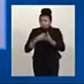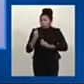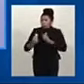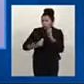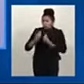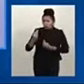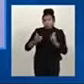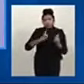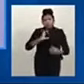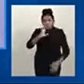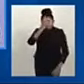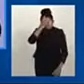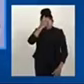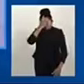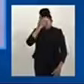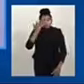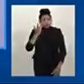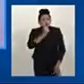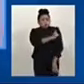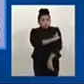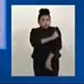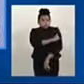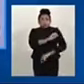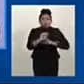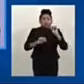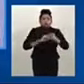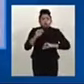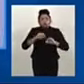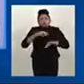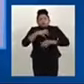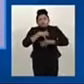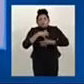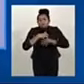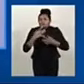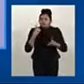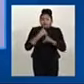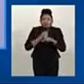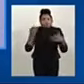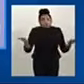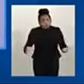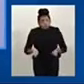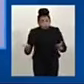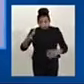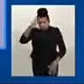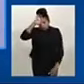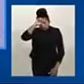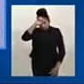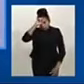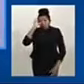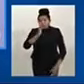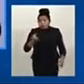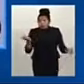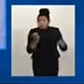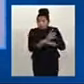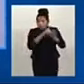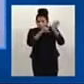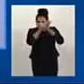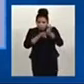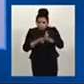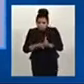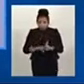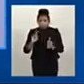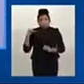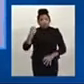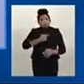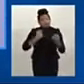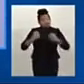está a mente do nosso alunado, de em que pé ele se encontra hoje no aprendizado. Depois que nós fizermos esse diagnóstico, nós